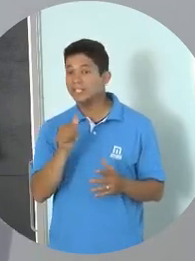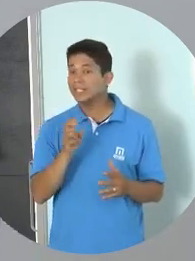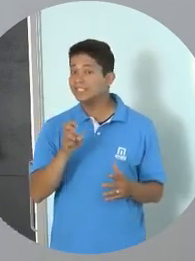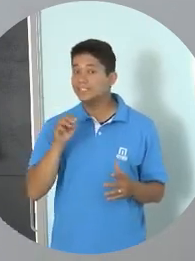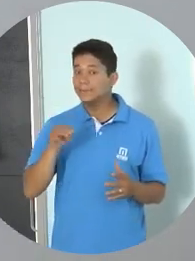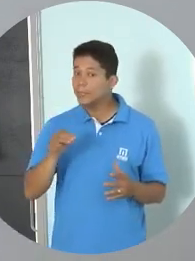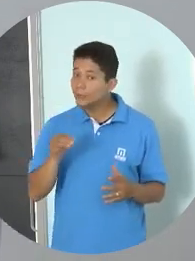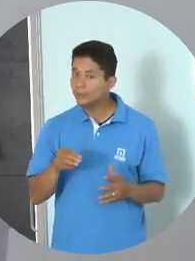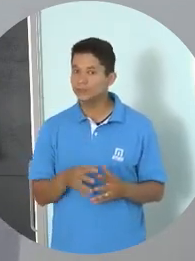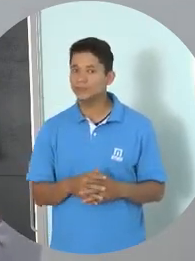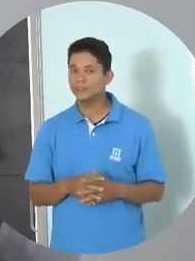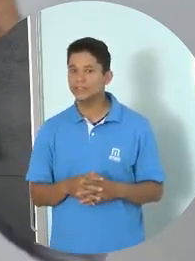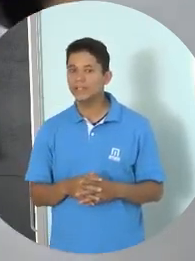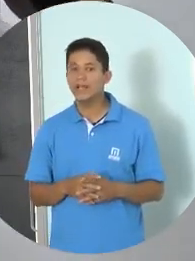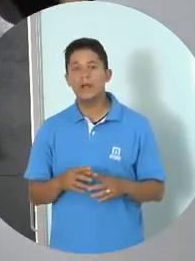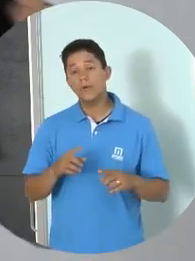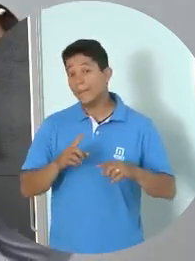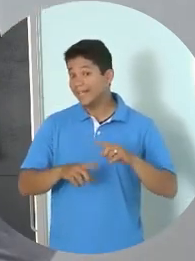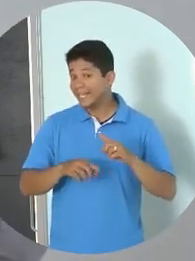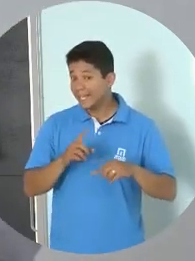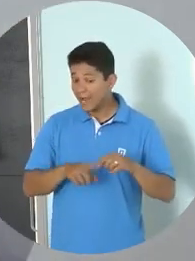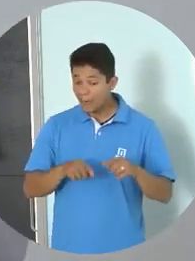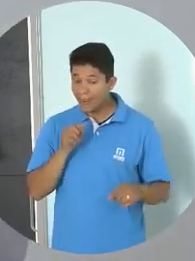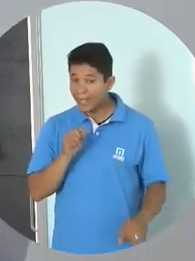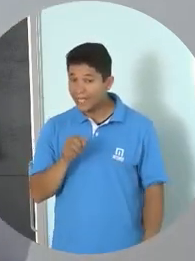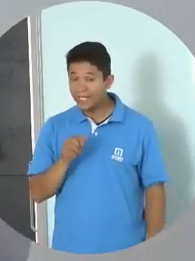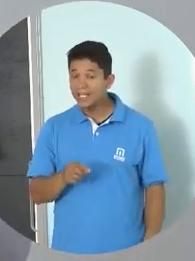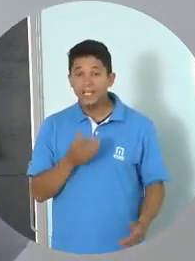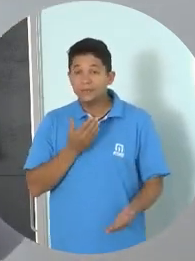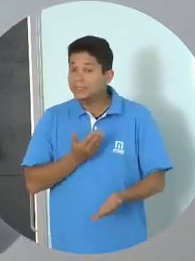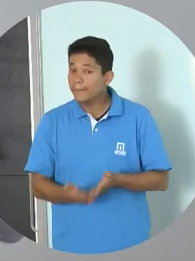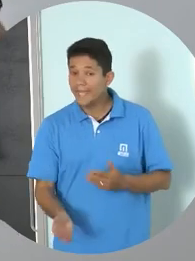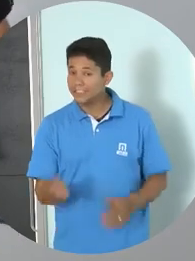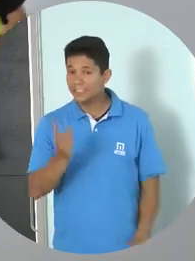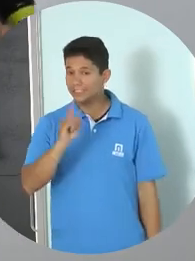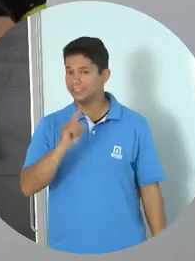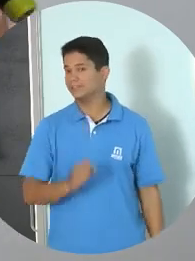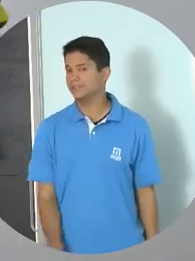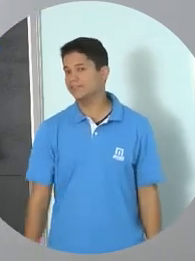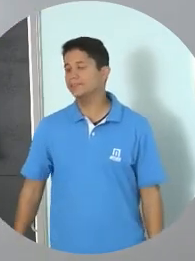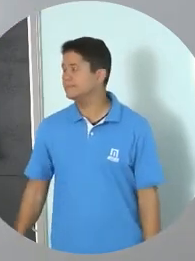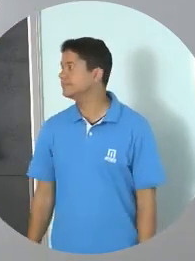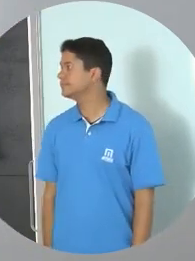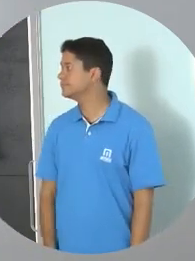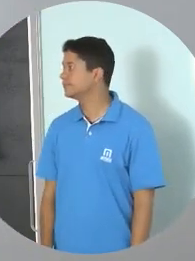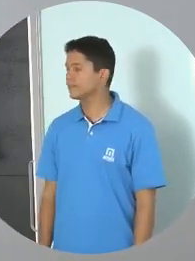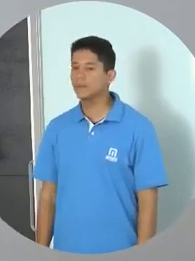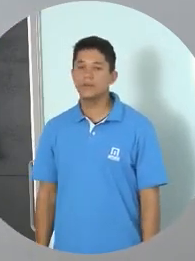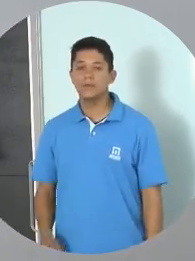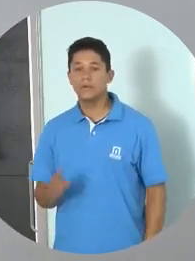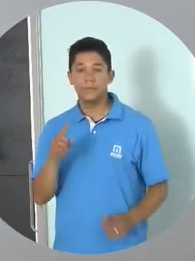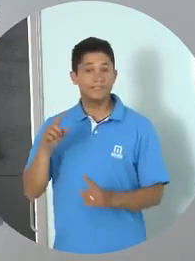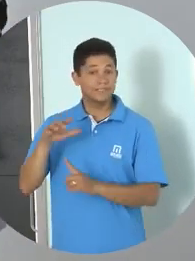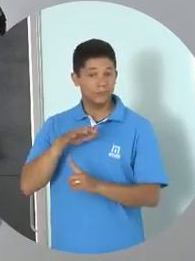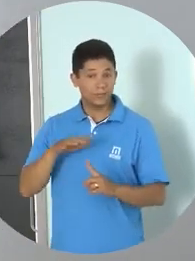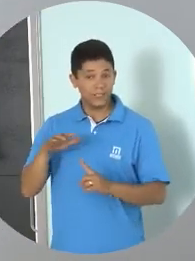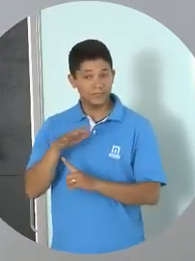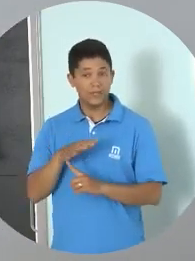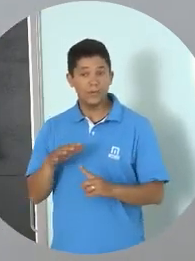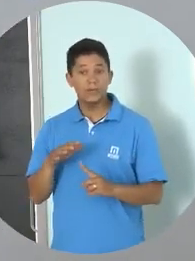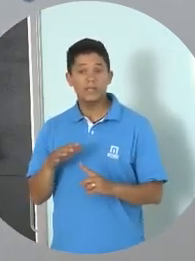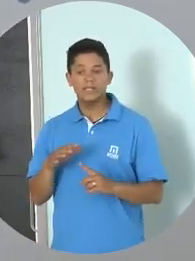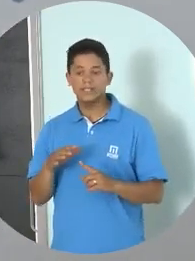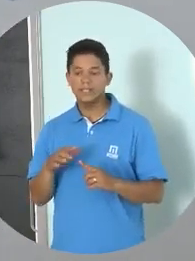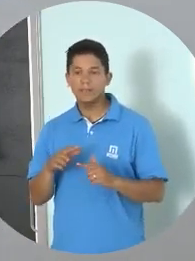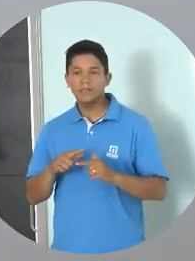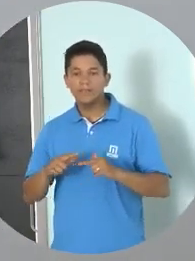minutos, esse material ele não realmente se perde ali. Uma situação que tem vazios, realmente ela vai